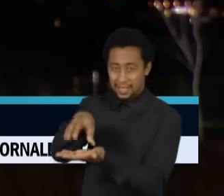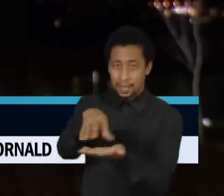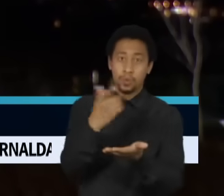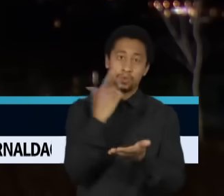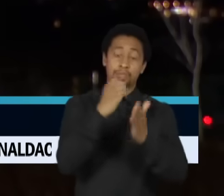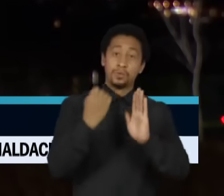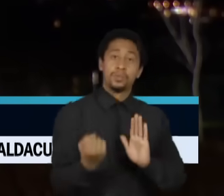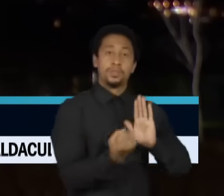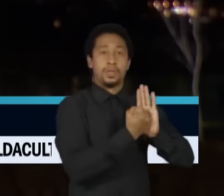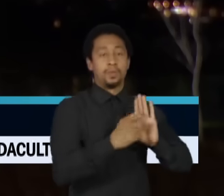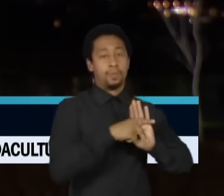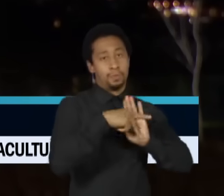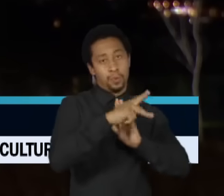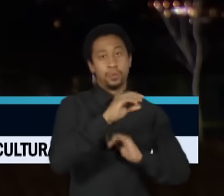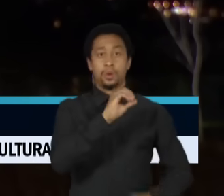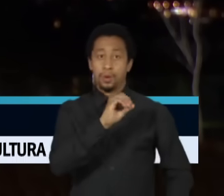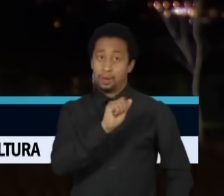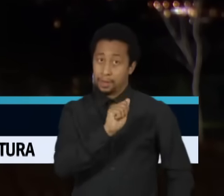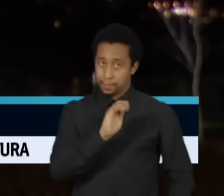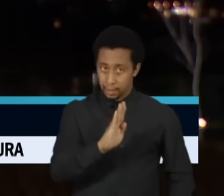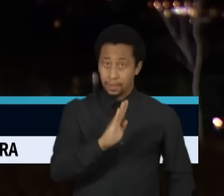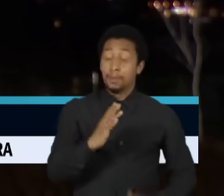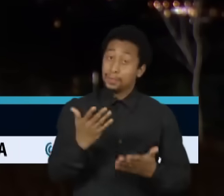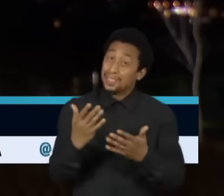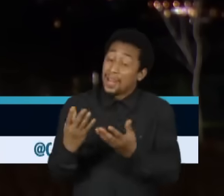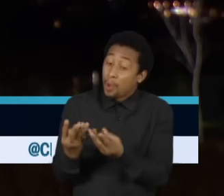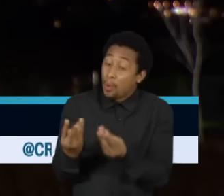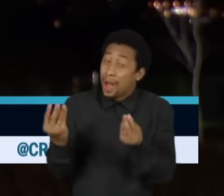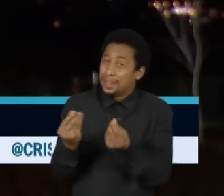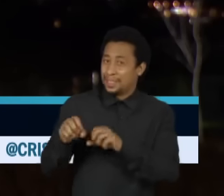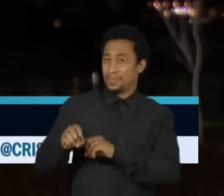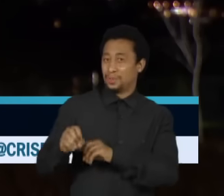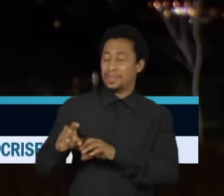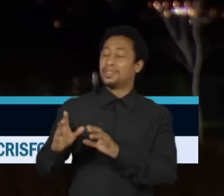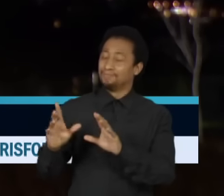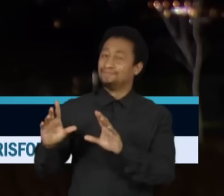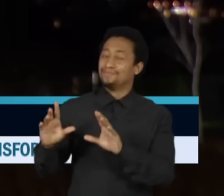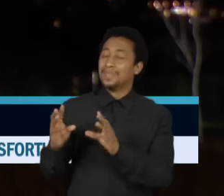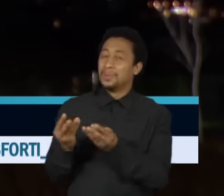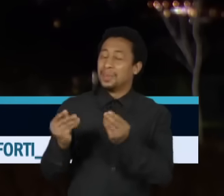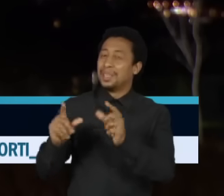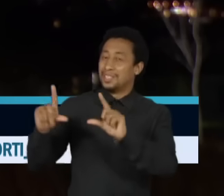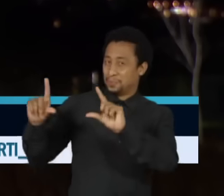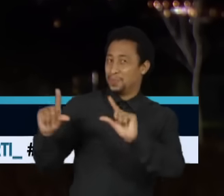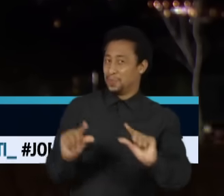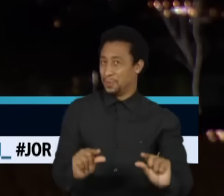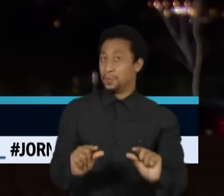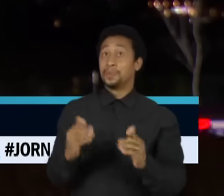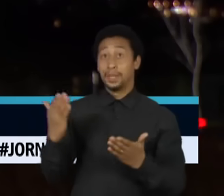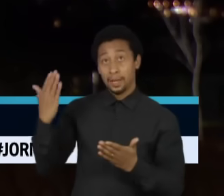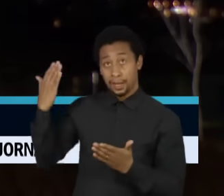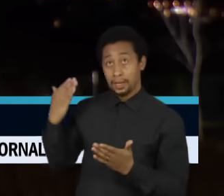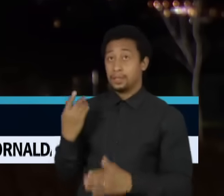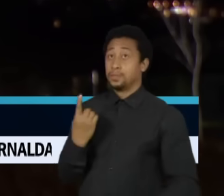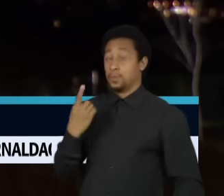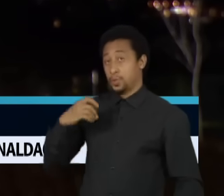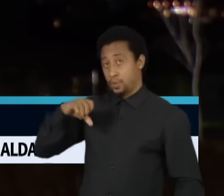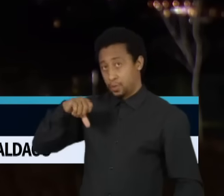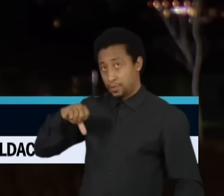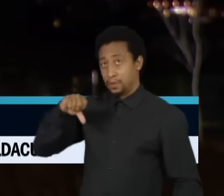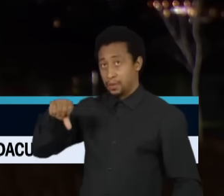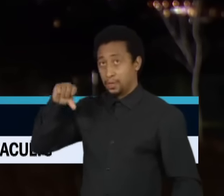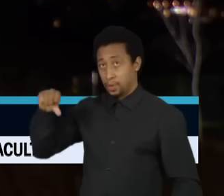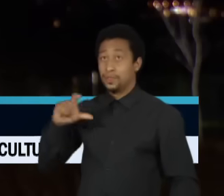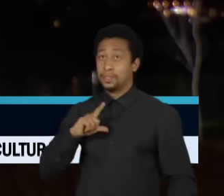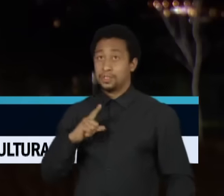de advogar estão na quantidade e na qualidade do ensino. Em 1999, os cursos regulamentados eram 380 com